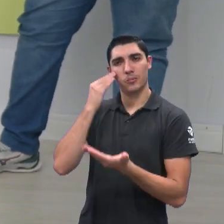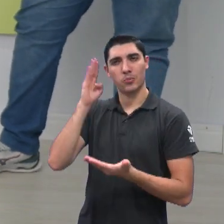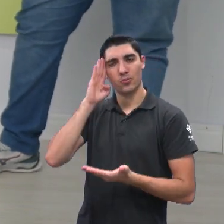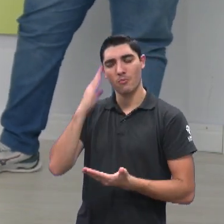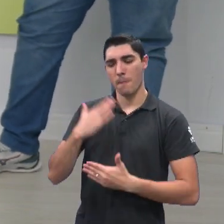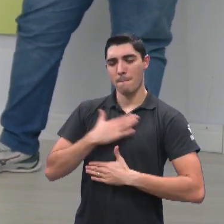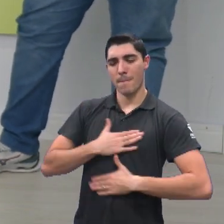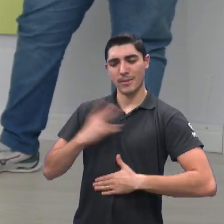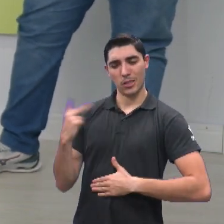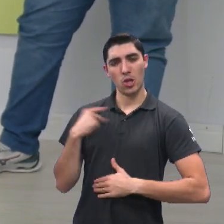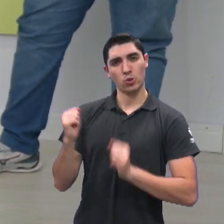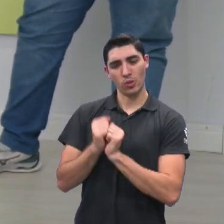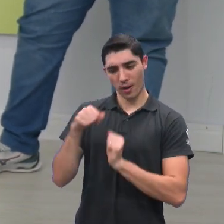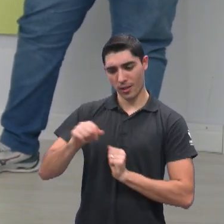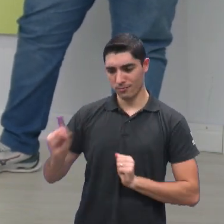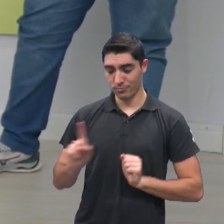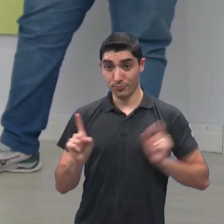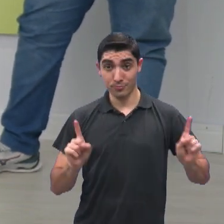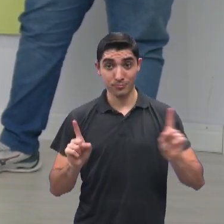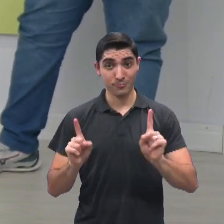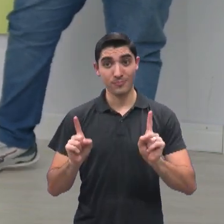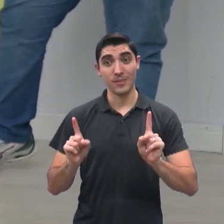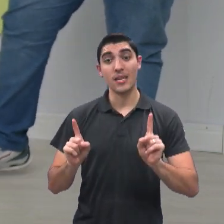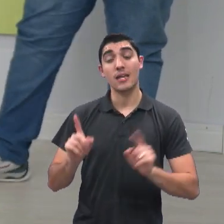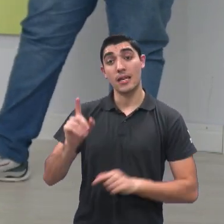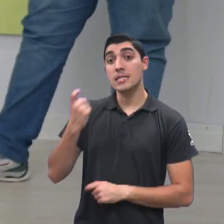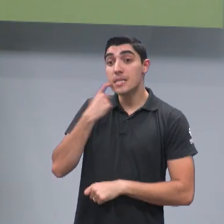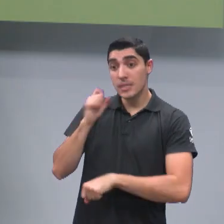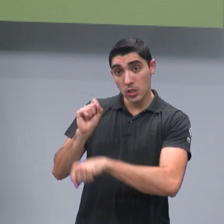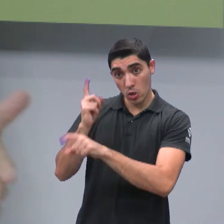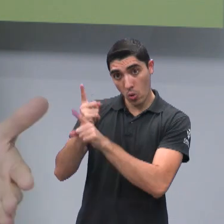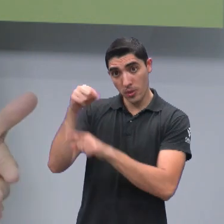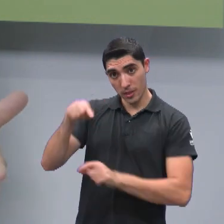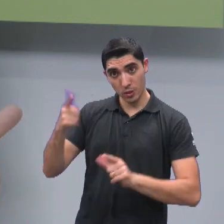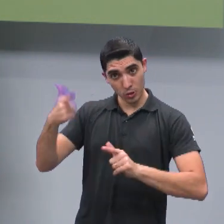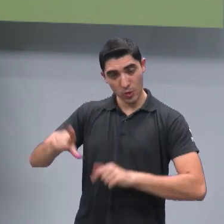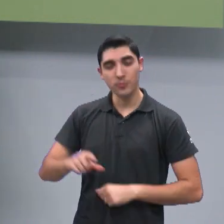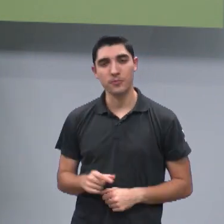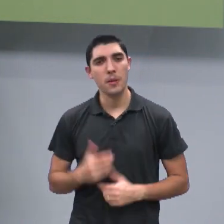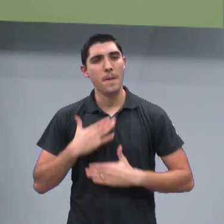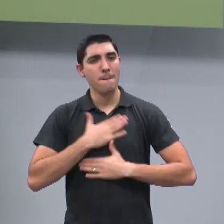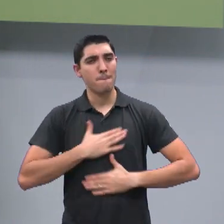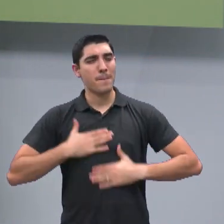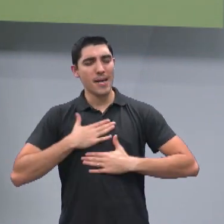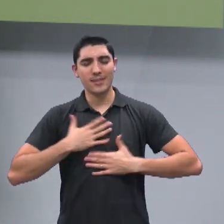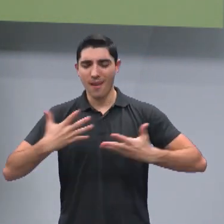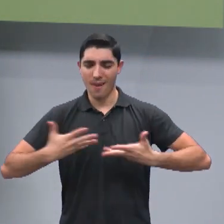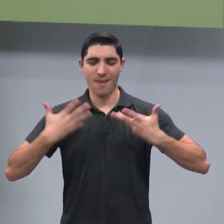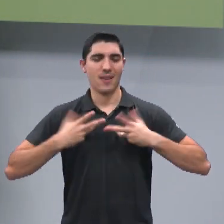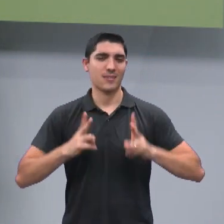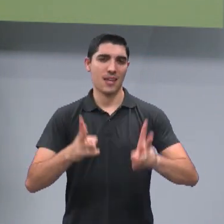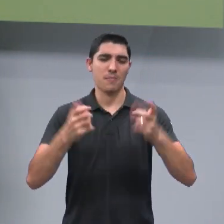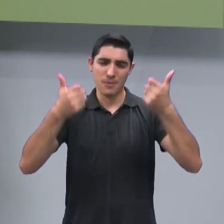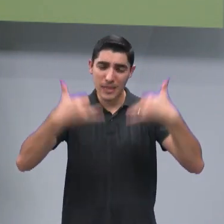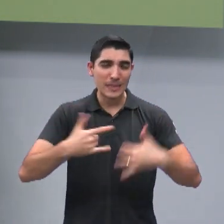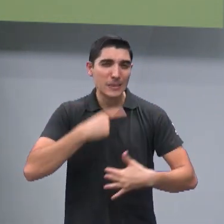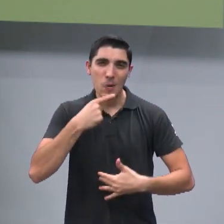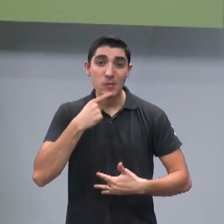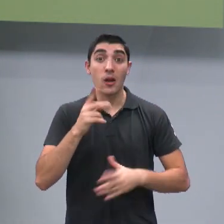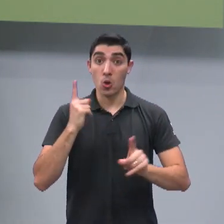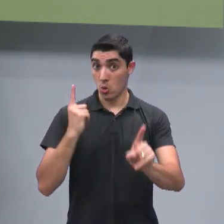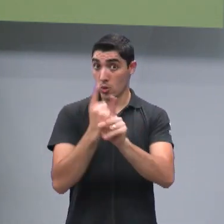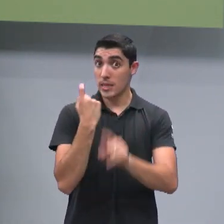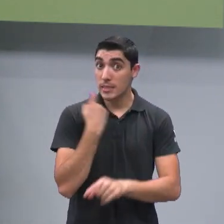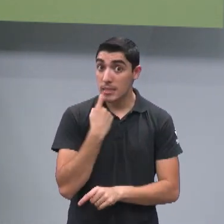prazer dividir o Hora contigo. Te aguardo na sexta-feira para a gente fechar a semana. Foi um prazer inenarrável estar em mais um Hora do Esporte. Até sexta-feira,